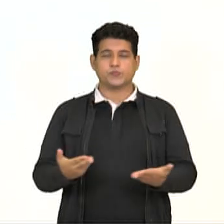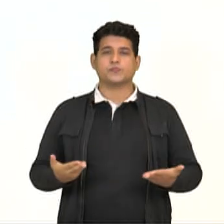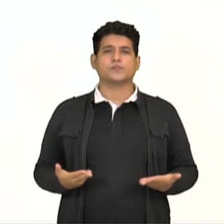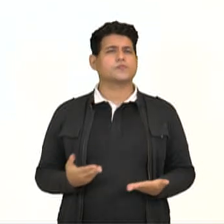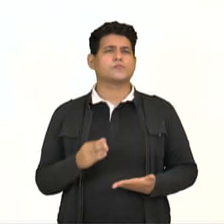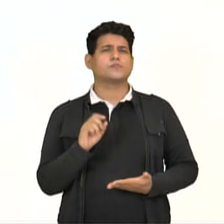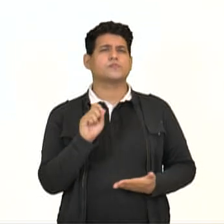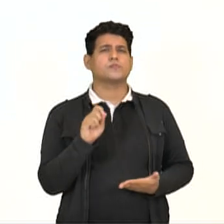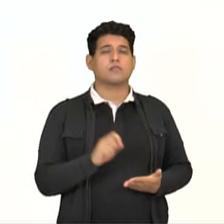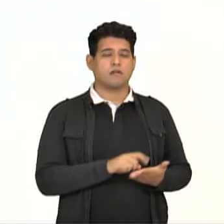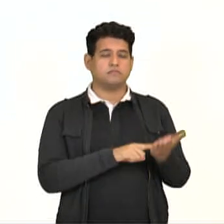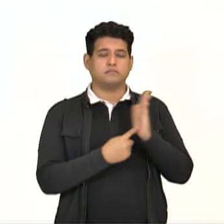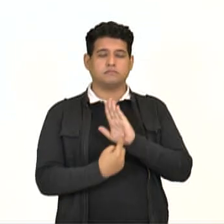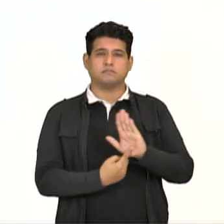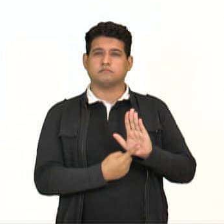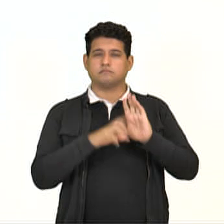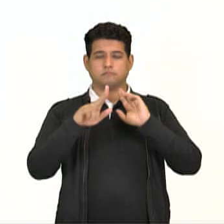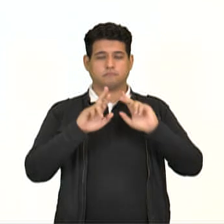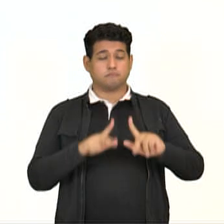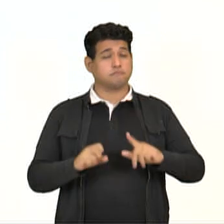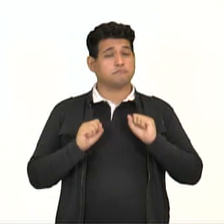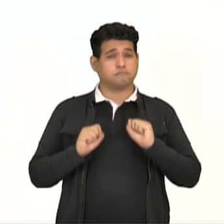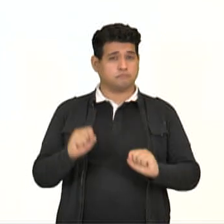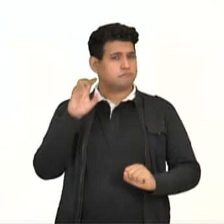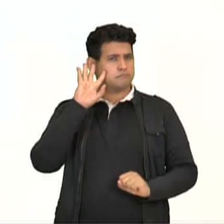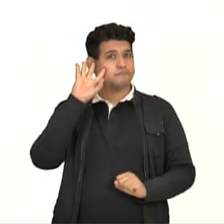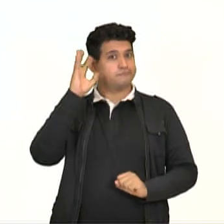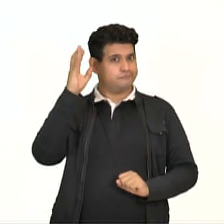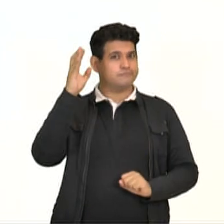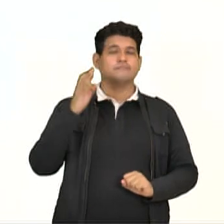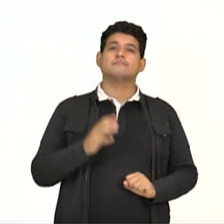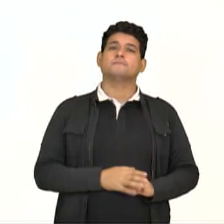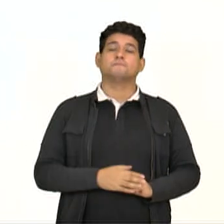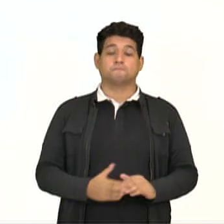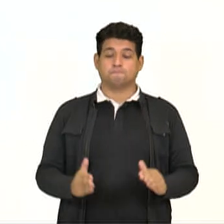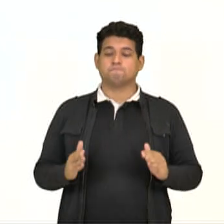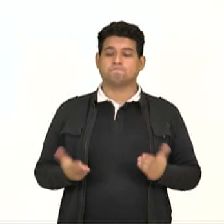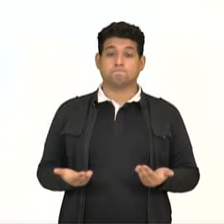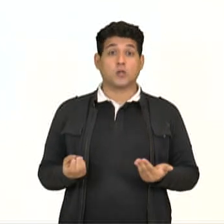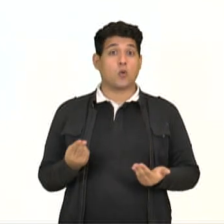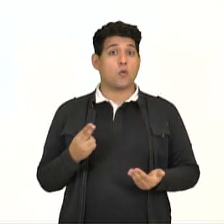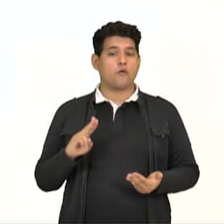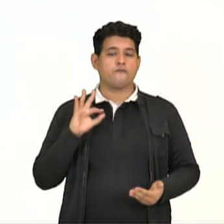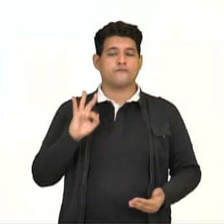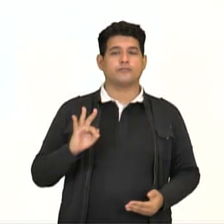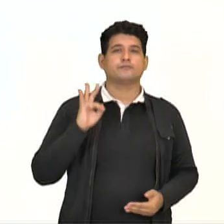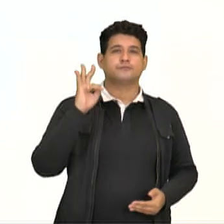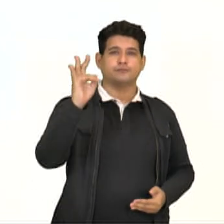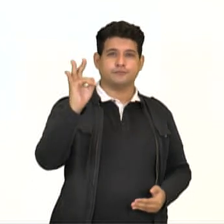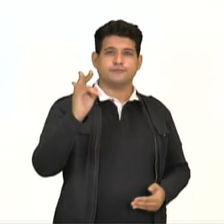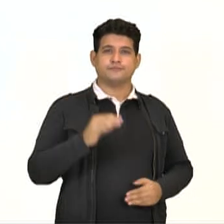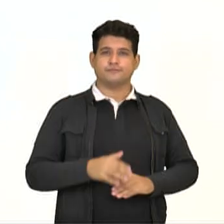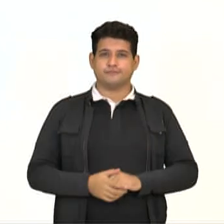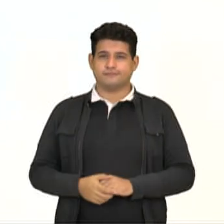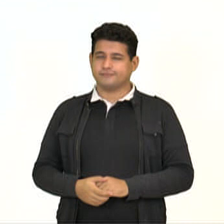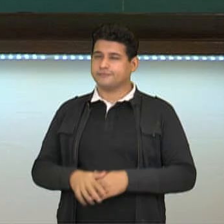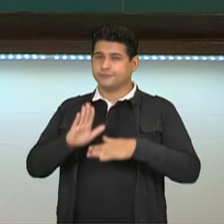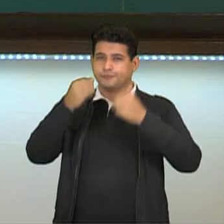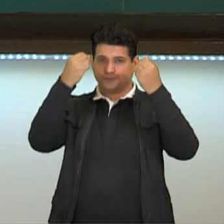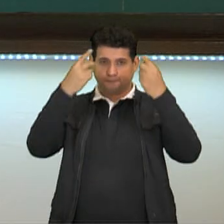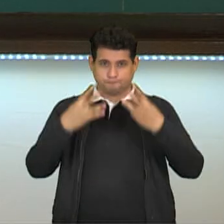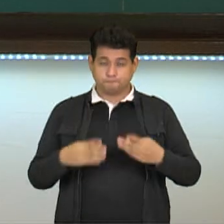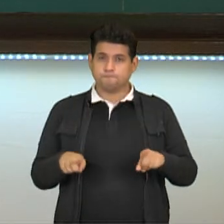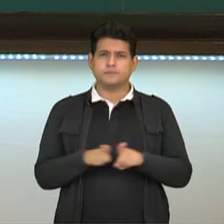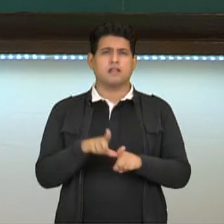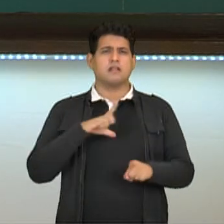vocês, para apresentar situações possíveis de acontecer no presente ou no futuro. Então, eu expliquei para vocês